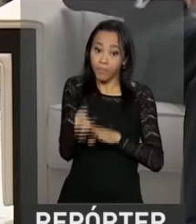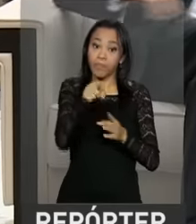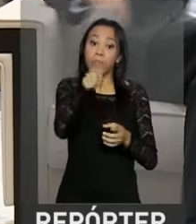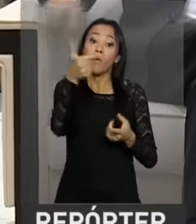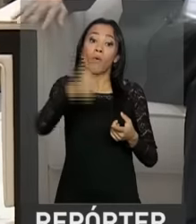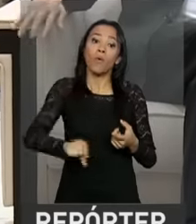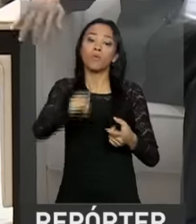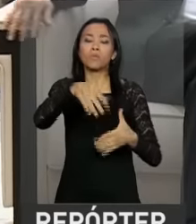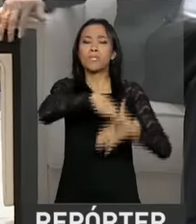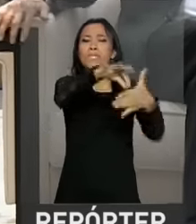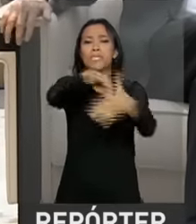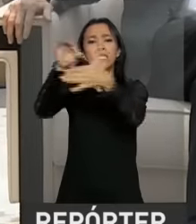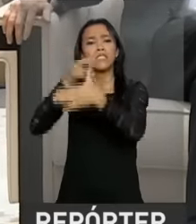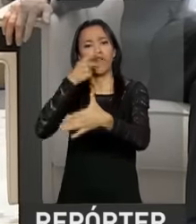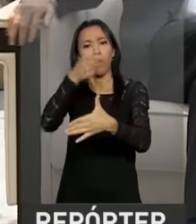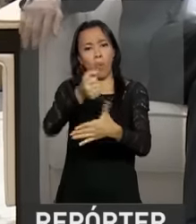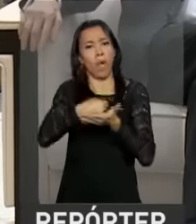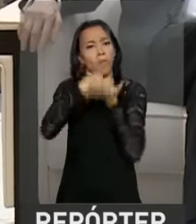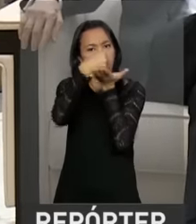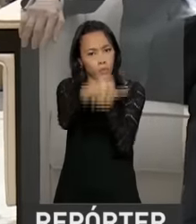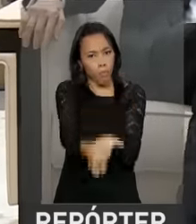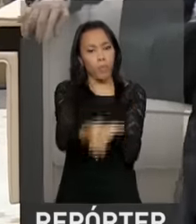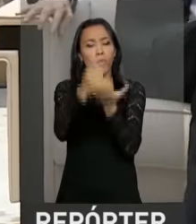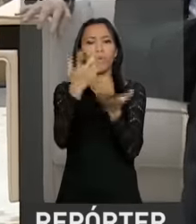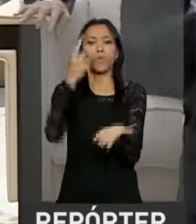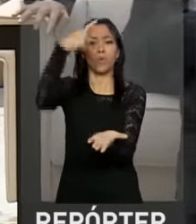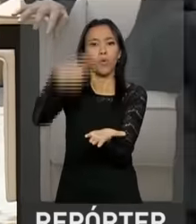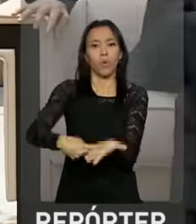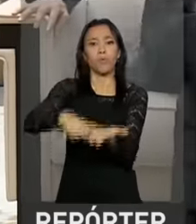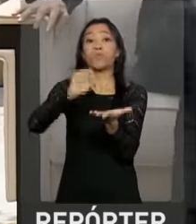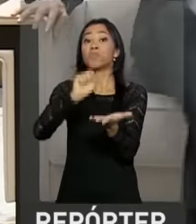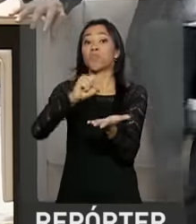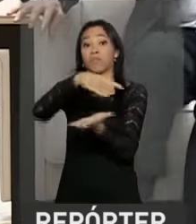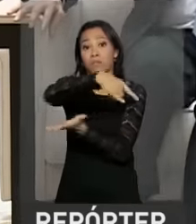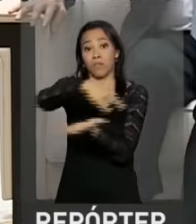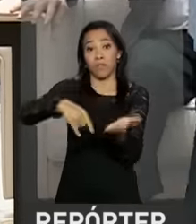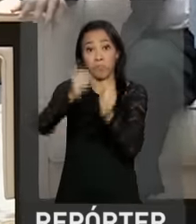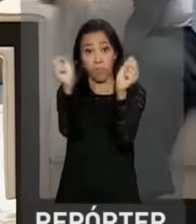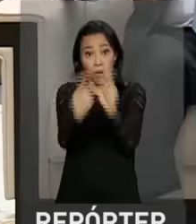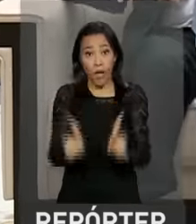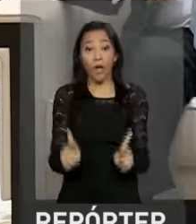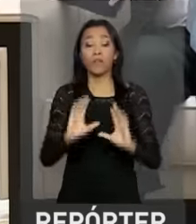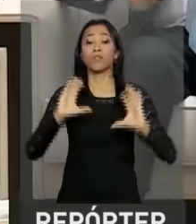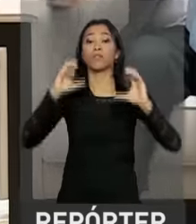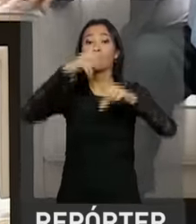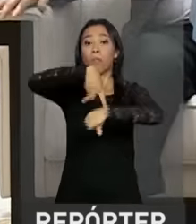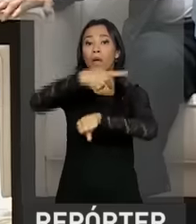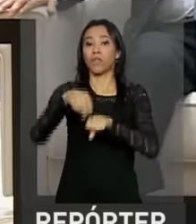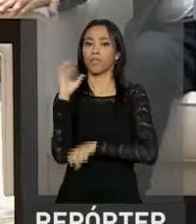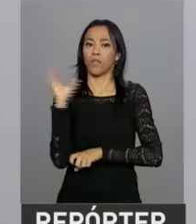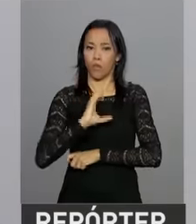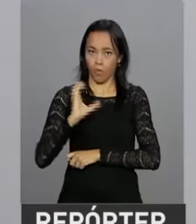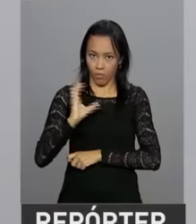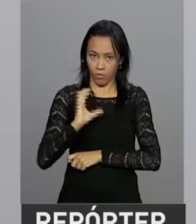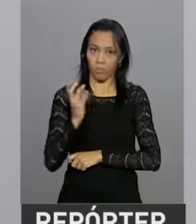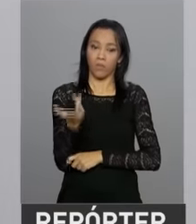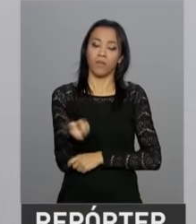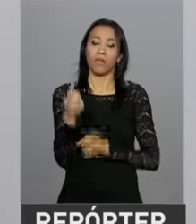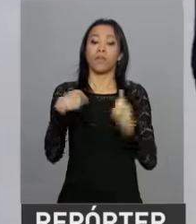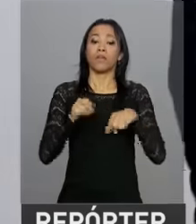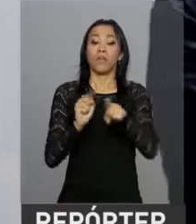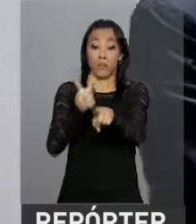os líderes manifestaram apoio ao acordo de paz na Colômbia e também trocaram convites de visitas oficiais ao